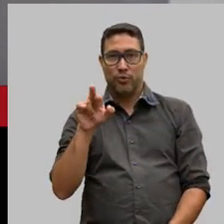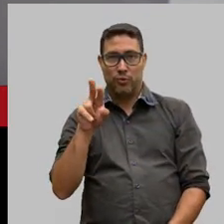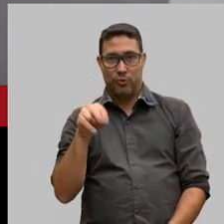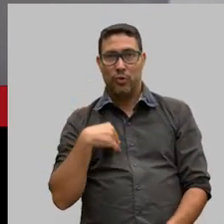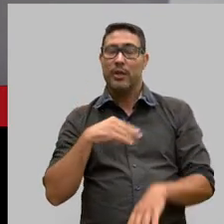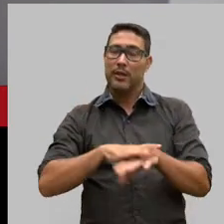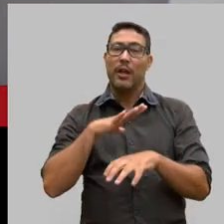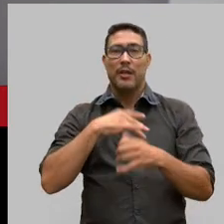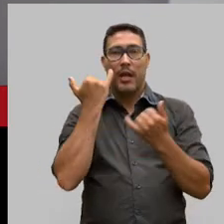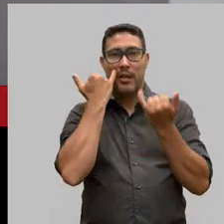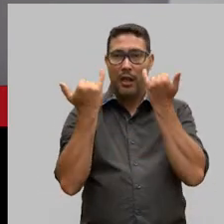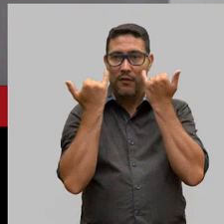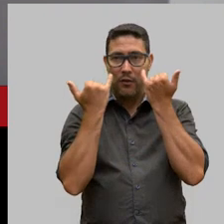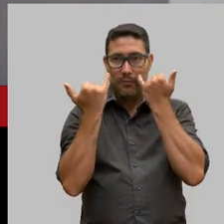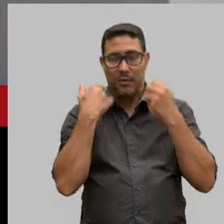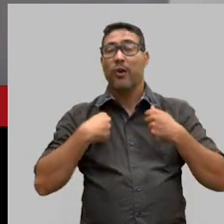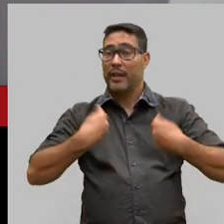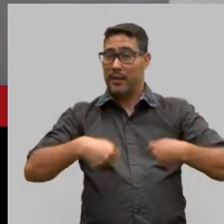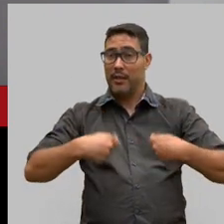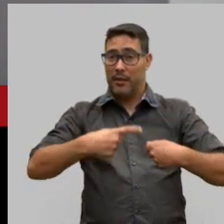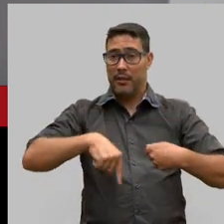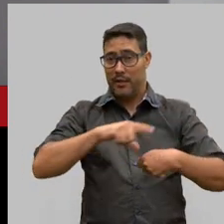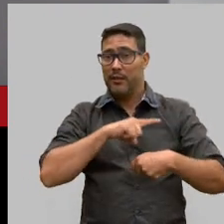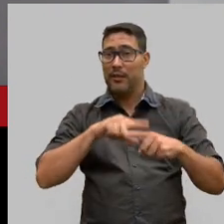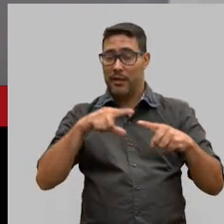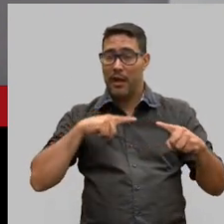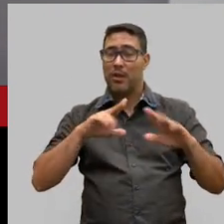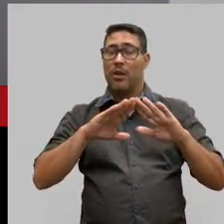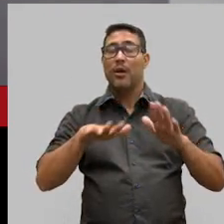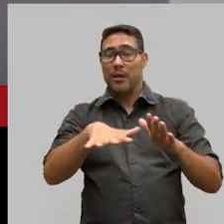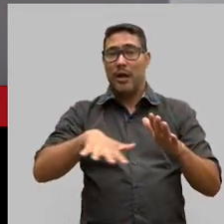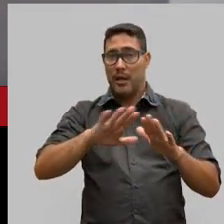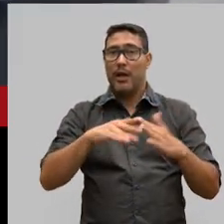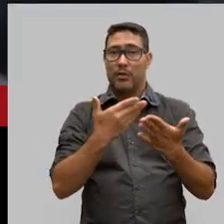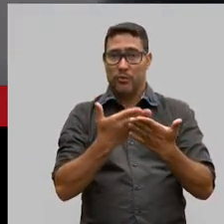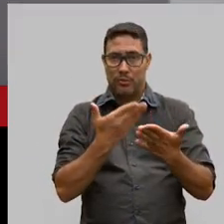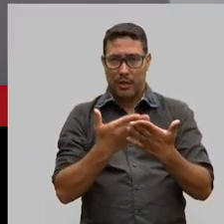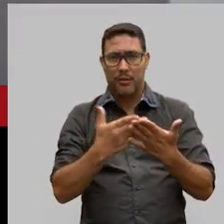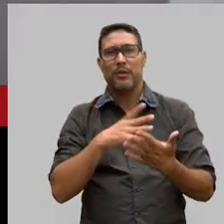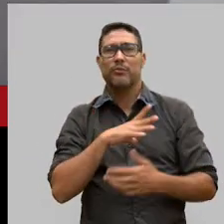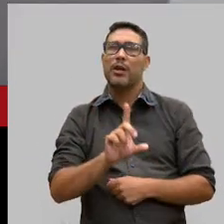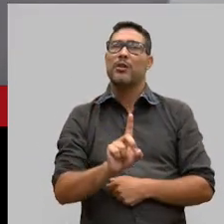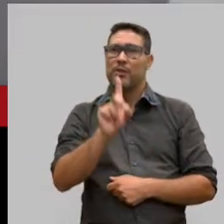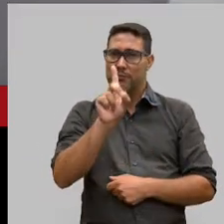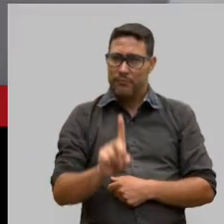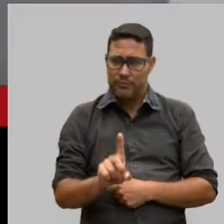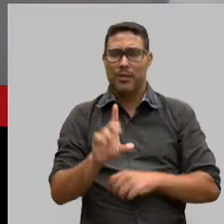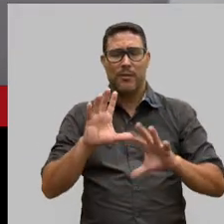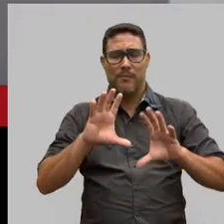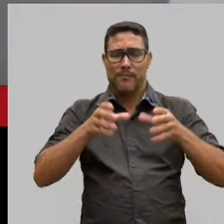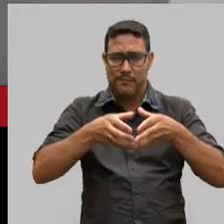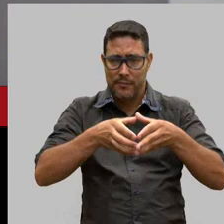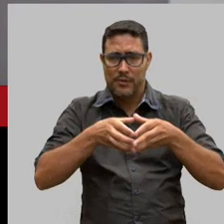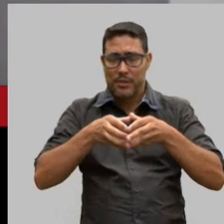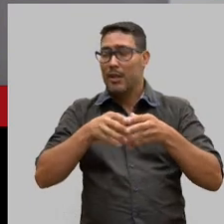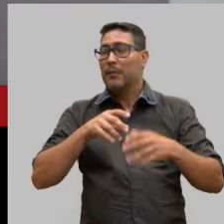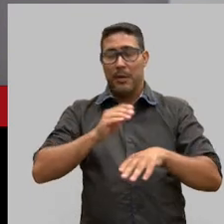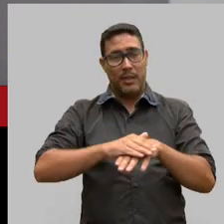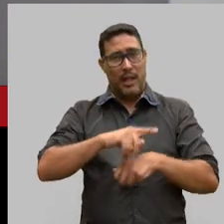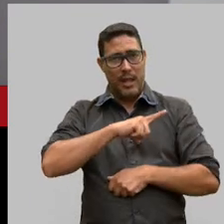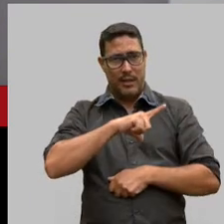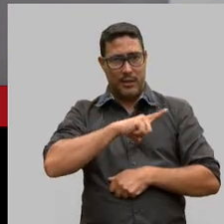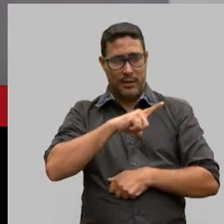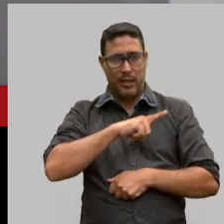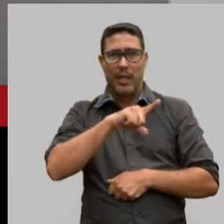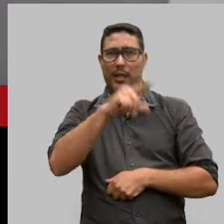eu acho que é necessário a educação tá eh envolvendo o direito aí para que as pessoas elas tenham esse amadurecimento